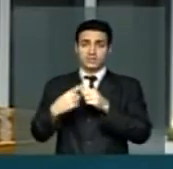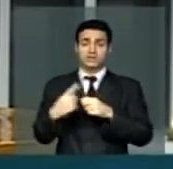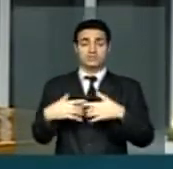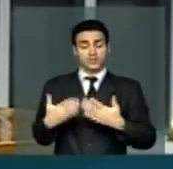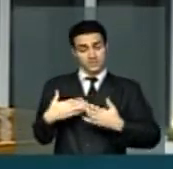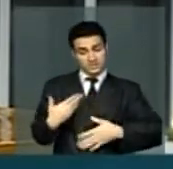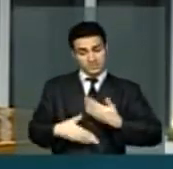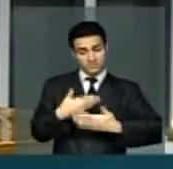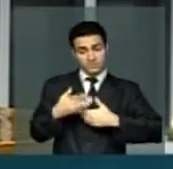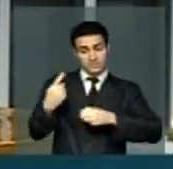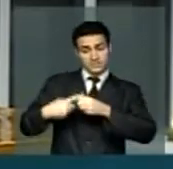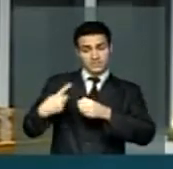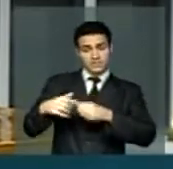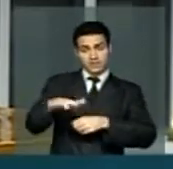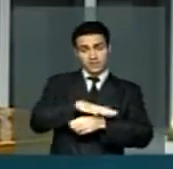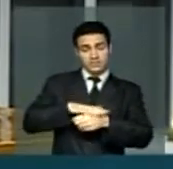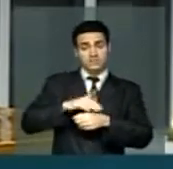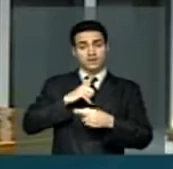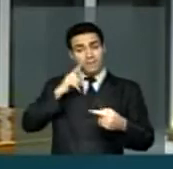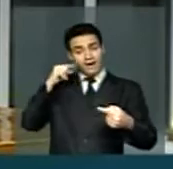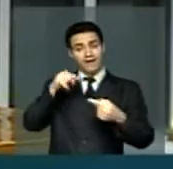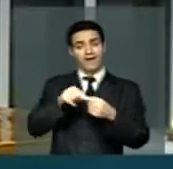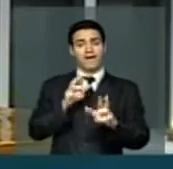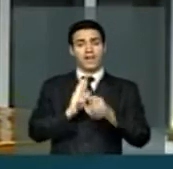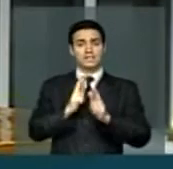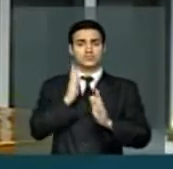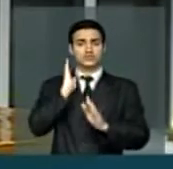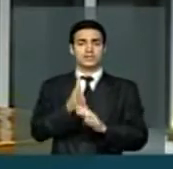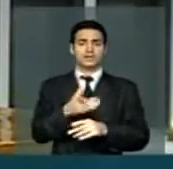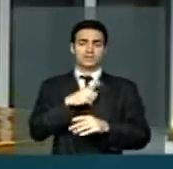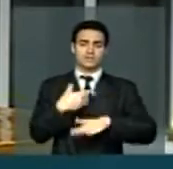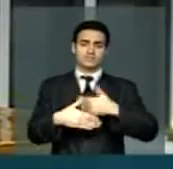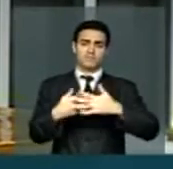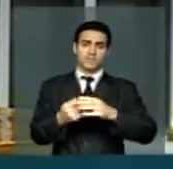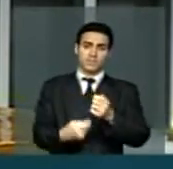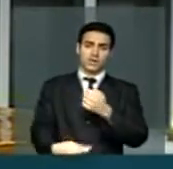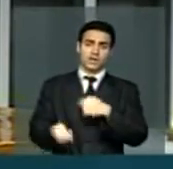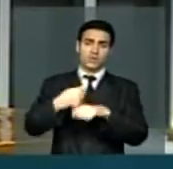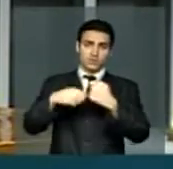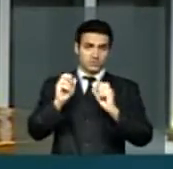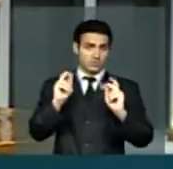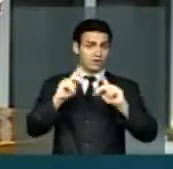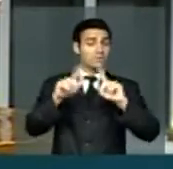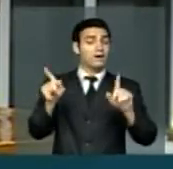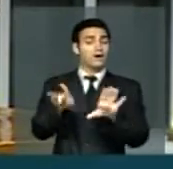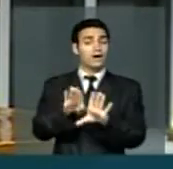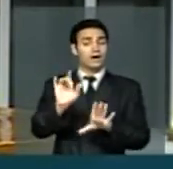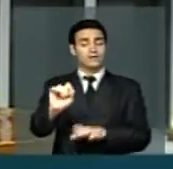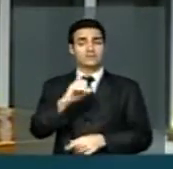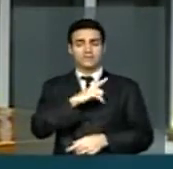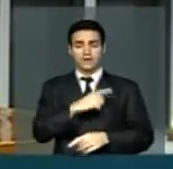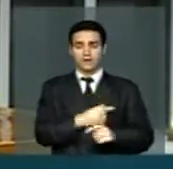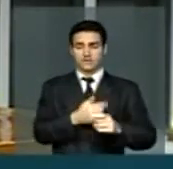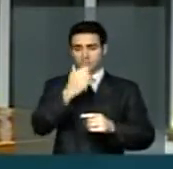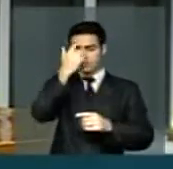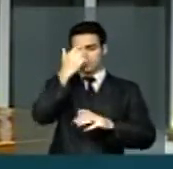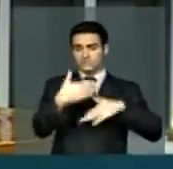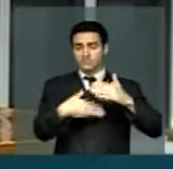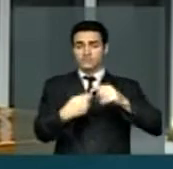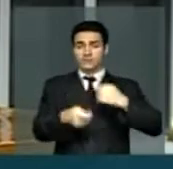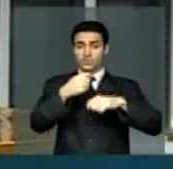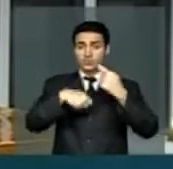desenvolvimento urbanístico da cidade tem uma relação direta com o desenvolvimento econômico. Não podemos pensar o desenvolvimento econômico